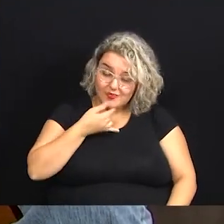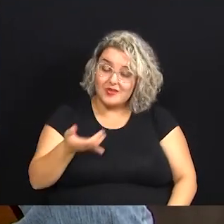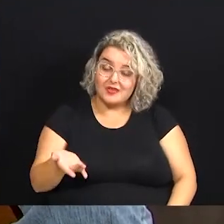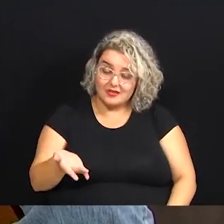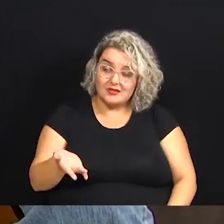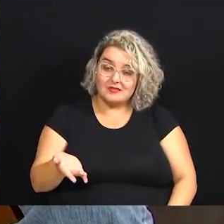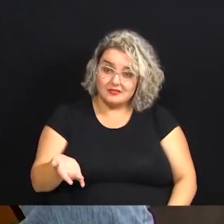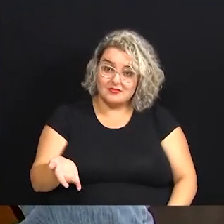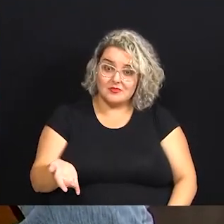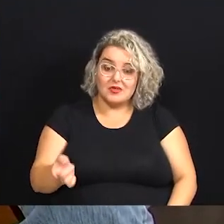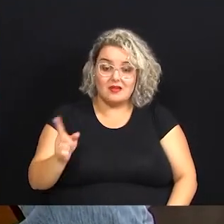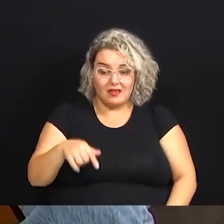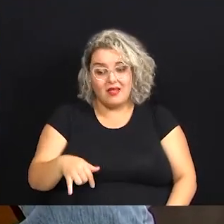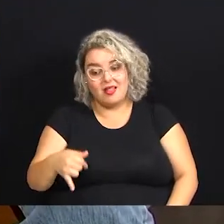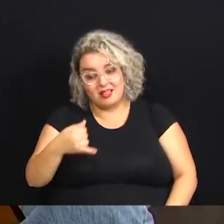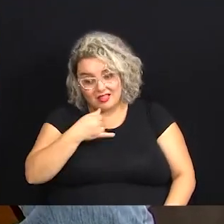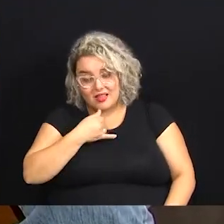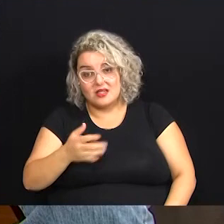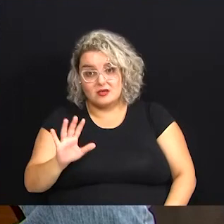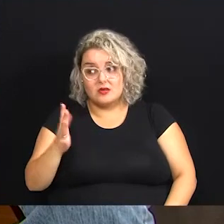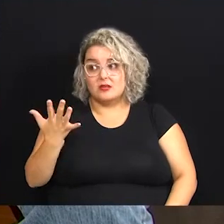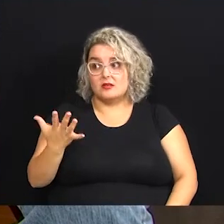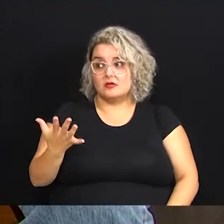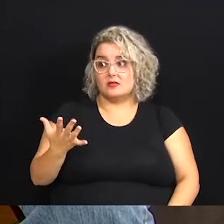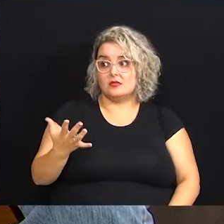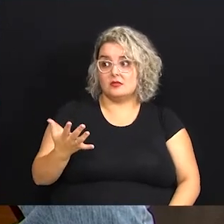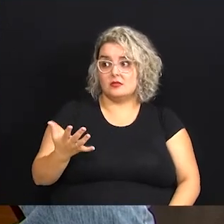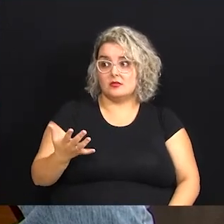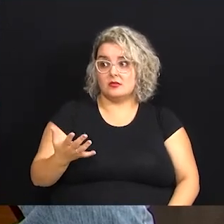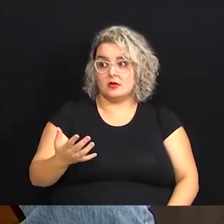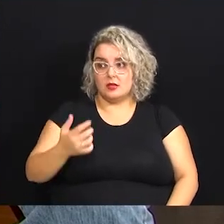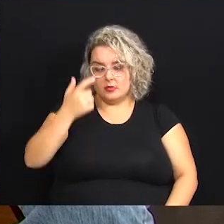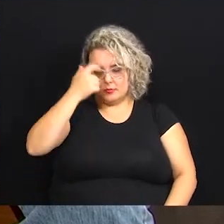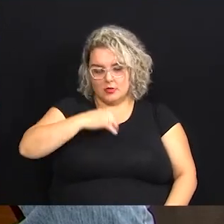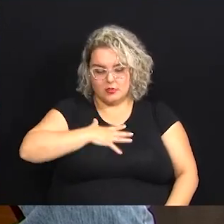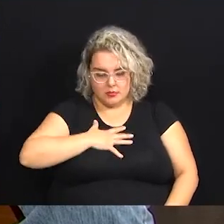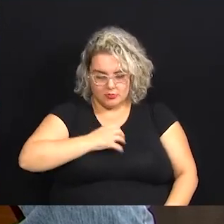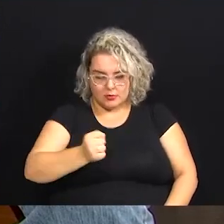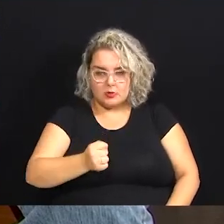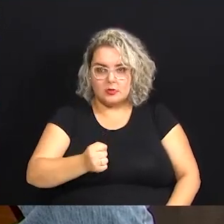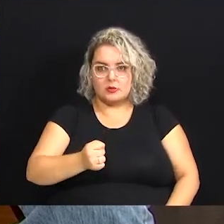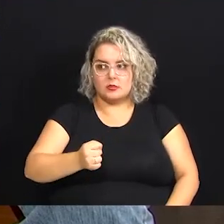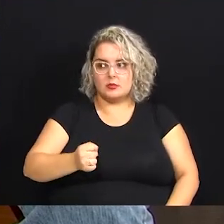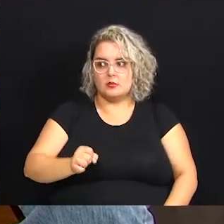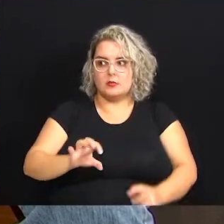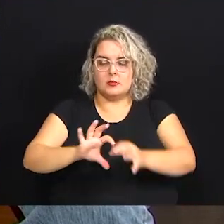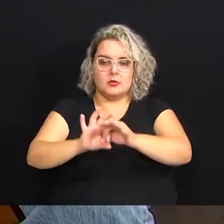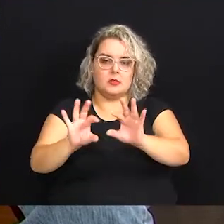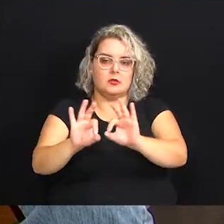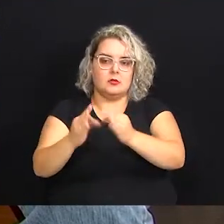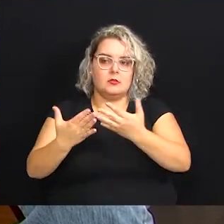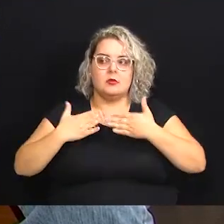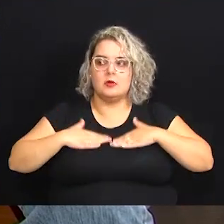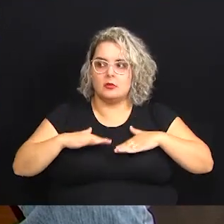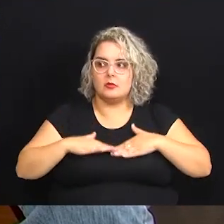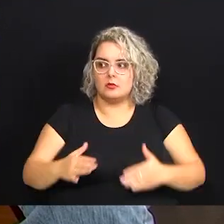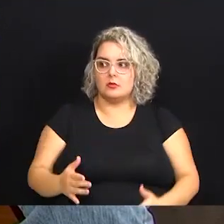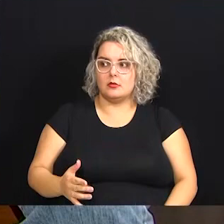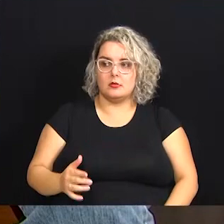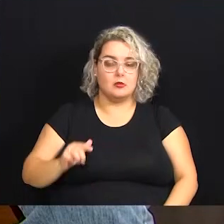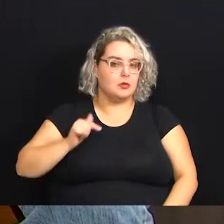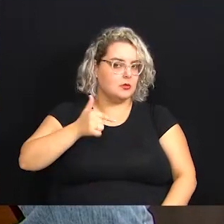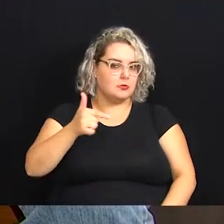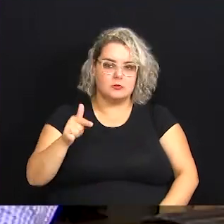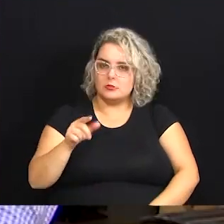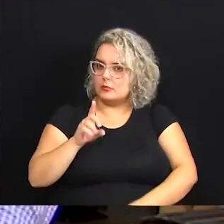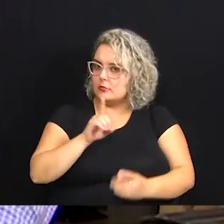triste, mas acontece, por exemplo, a pessoa dá fim à própria vida para poder deixar os familiares tranquilos. Isso não